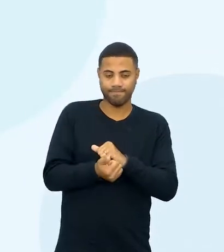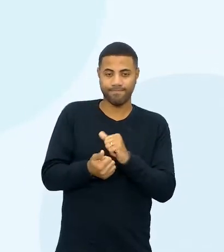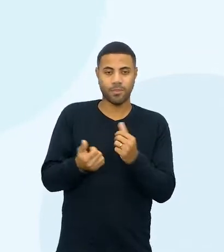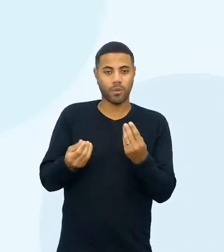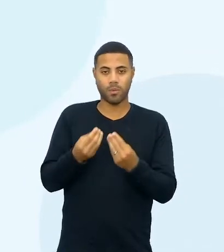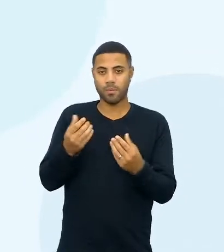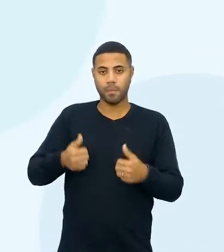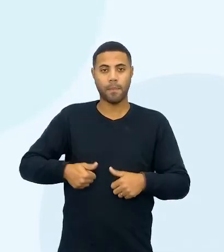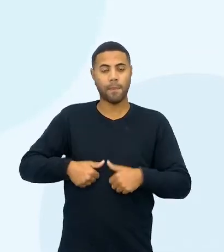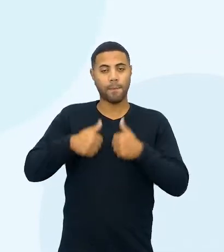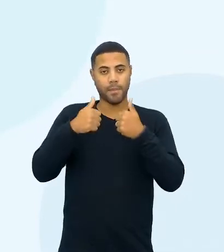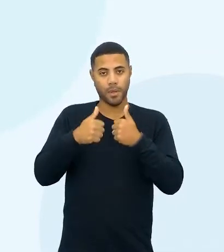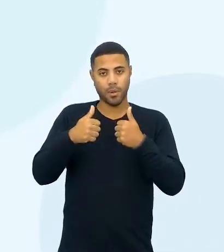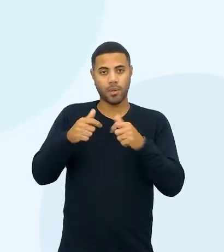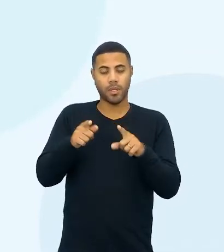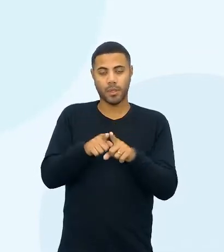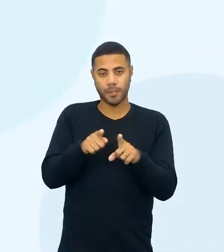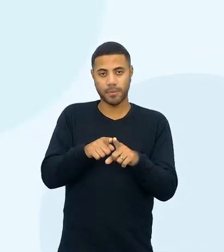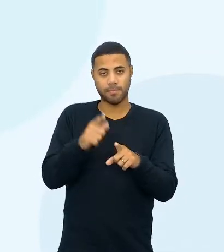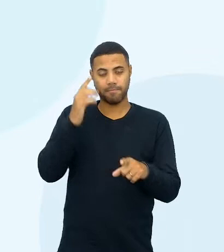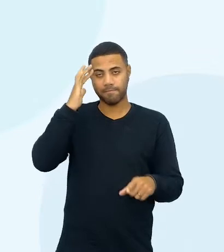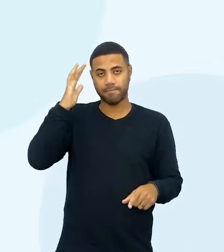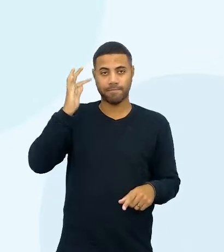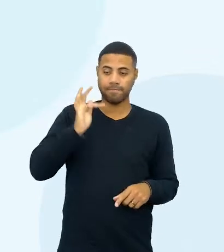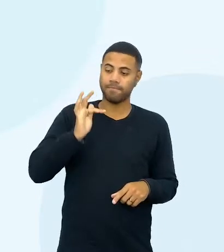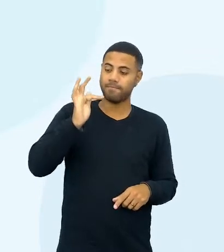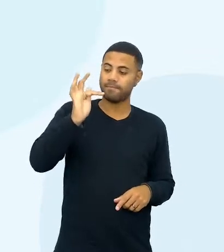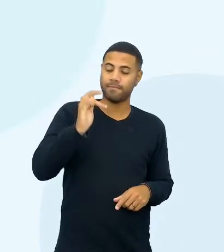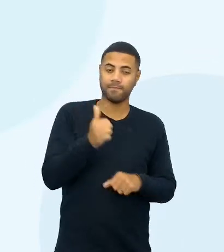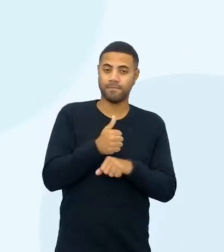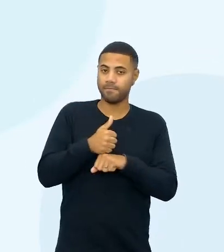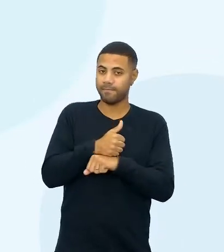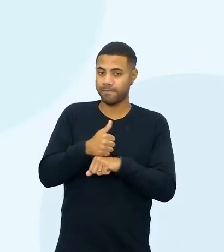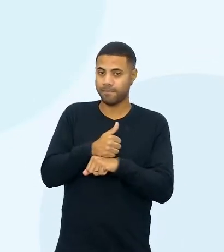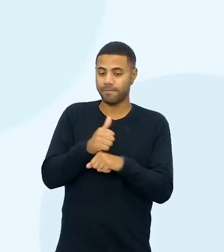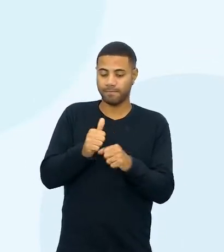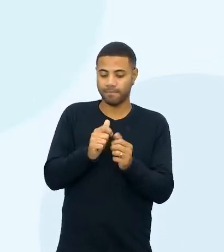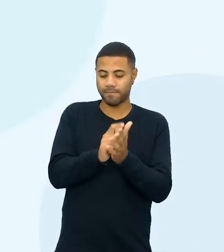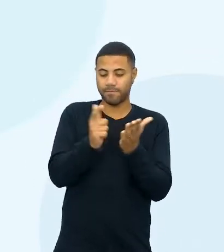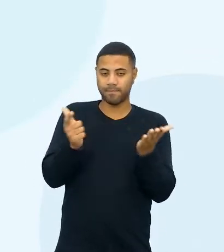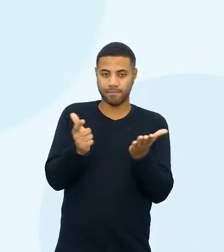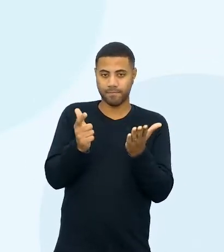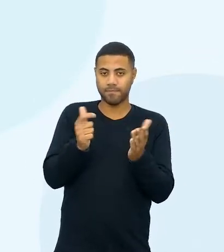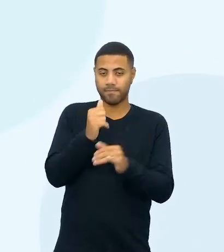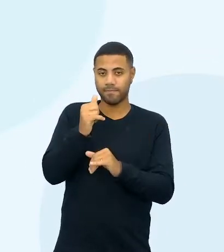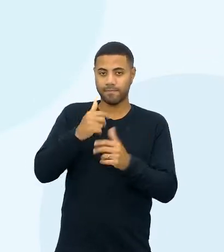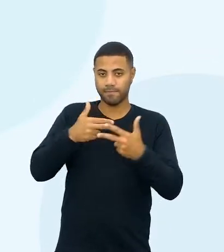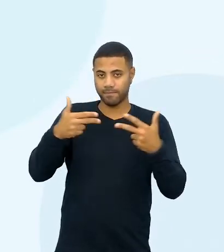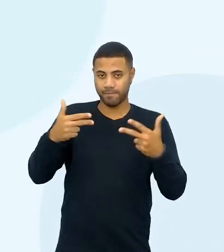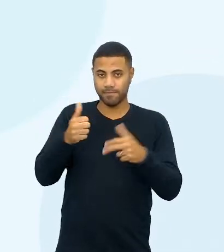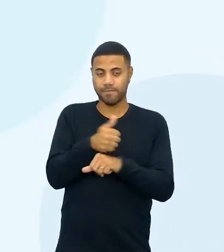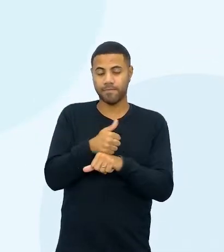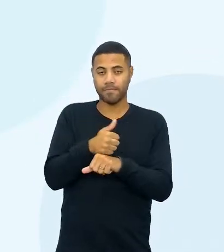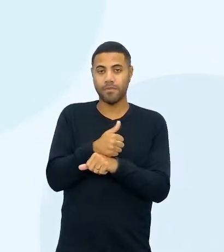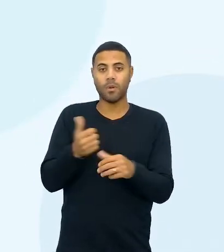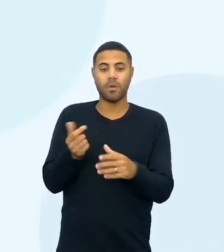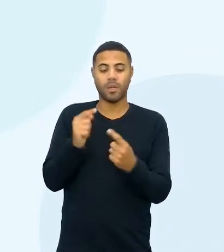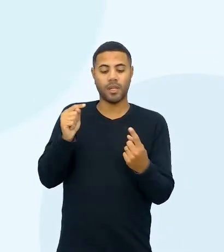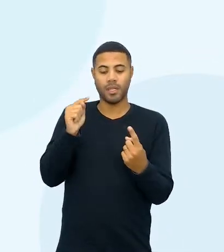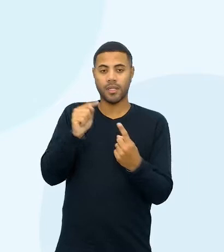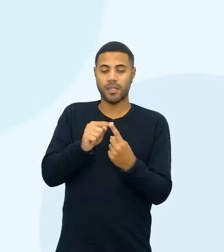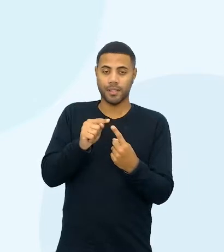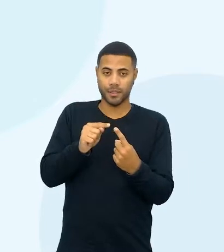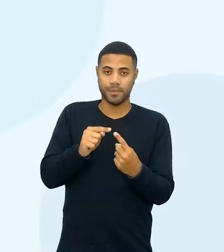as condições e pensarmos em futuros profissionais do jornalismo, quem sabe. Objetivos da nossa aula de hoje